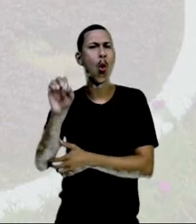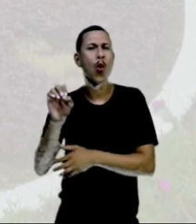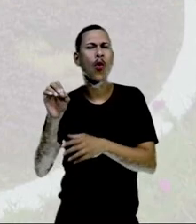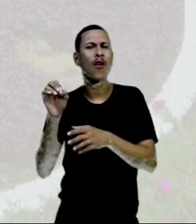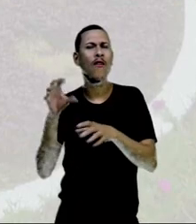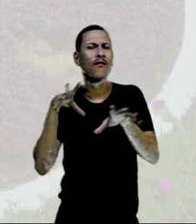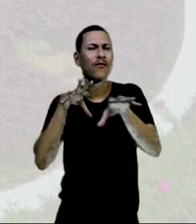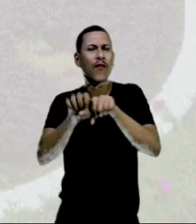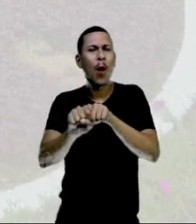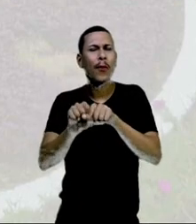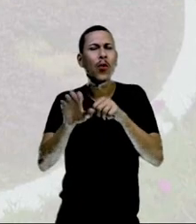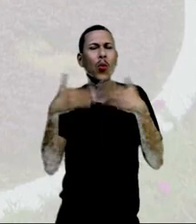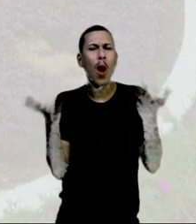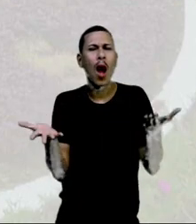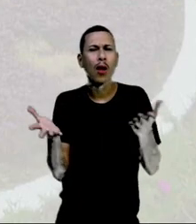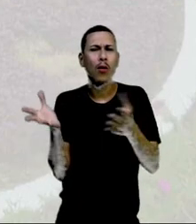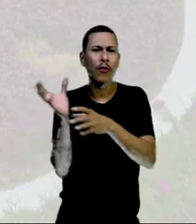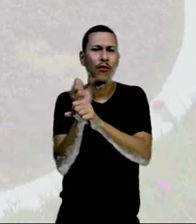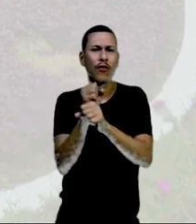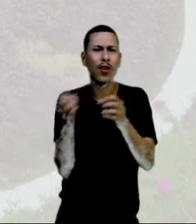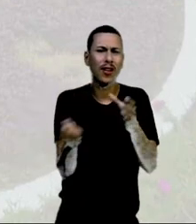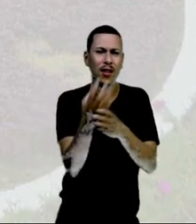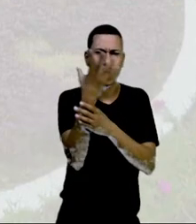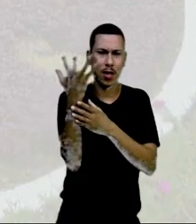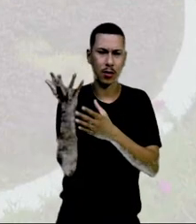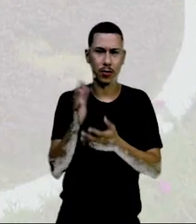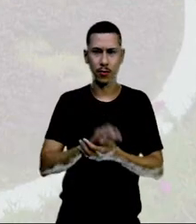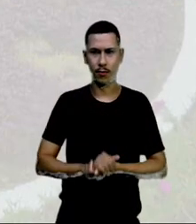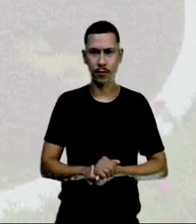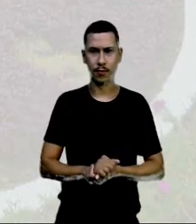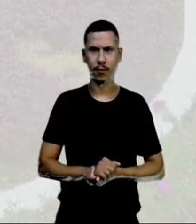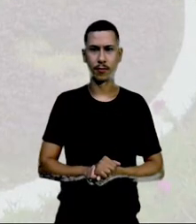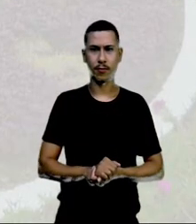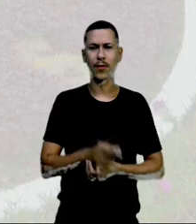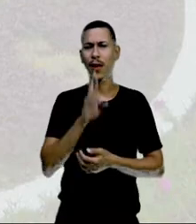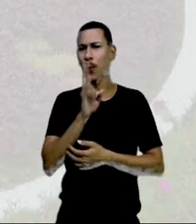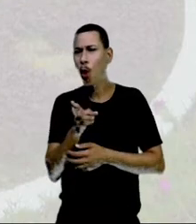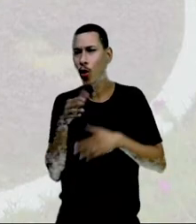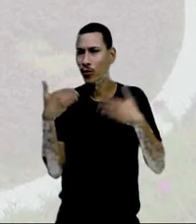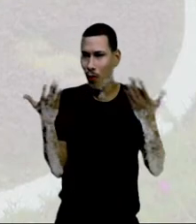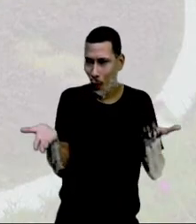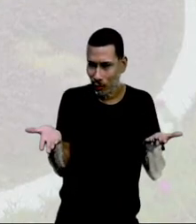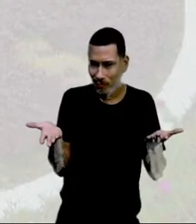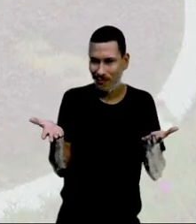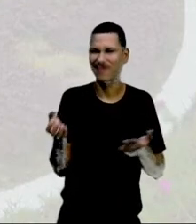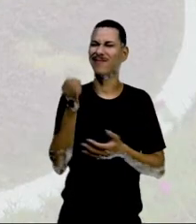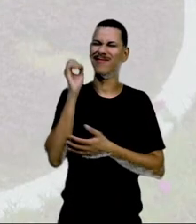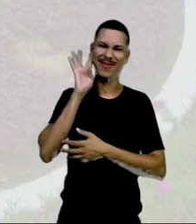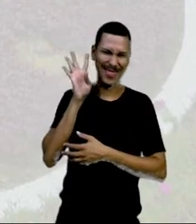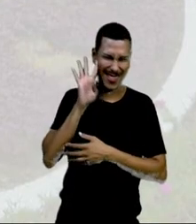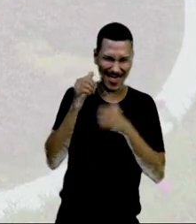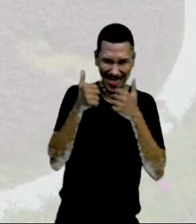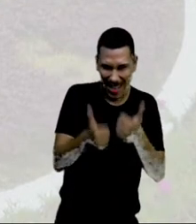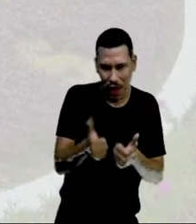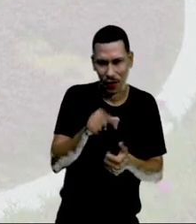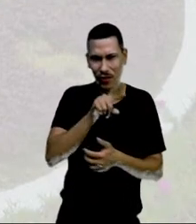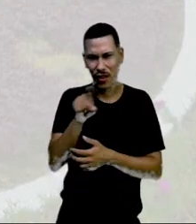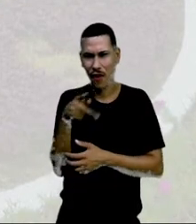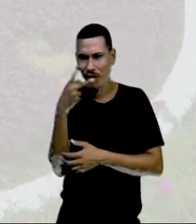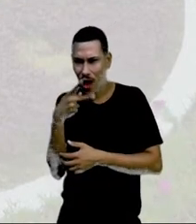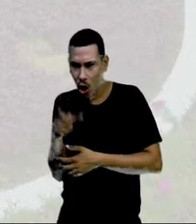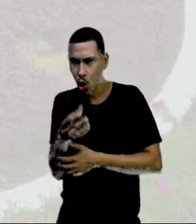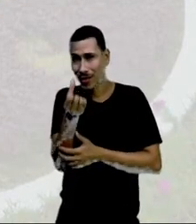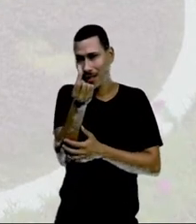30, 60, 90 e 120. Qual a resposta? Muito bem, se você